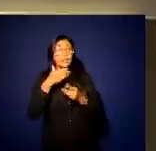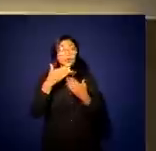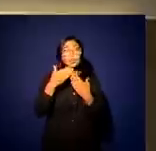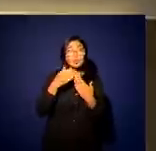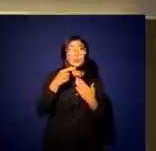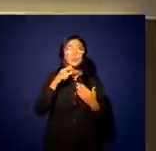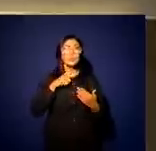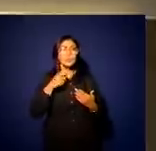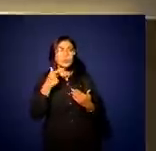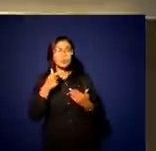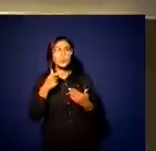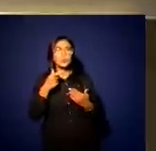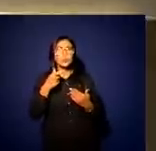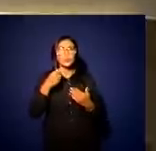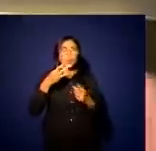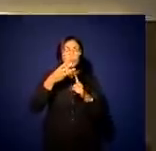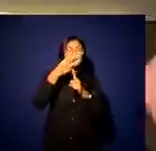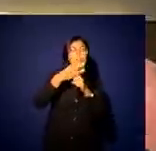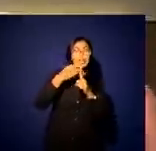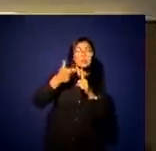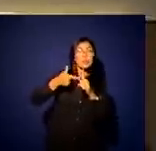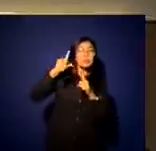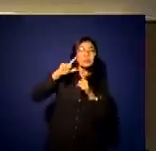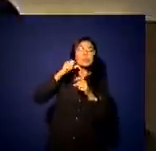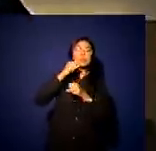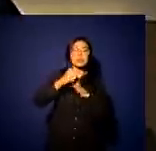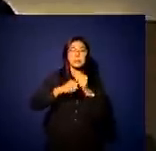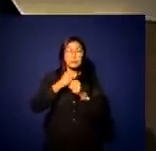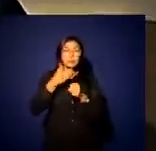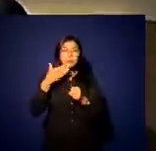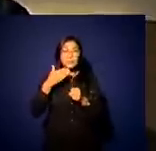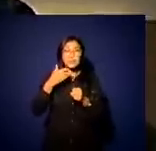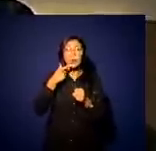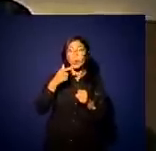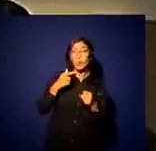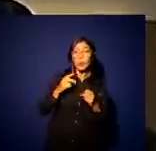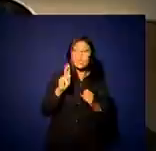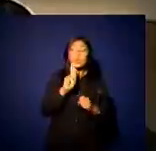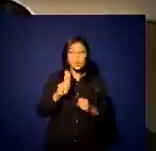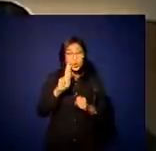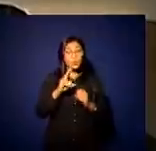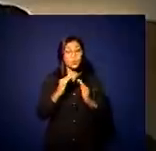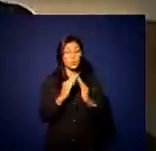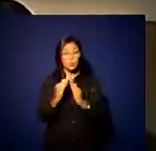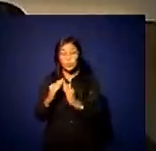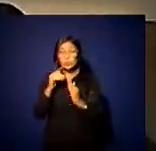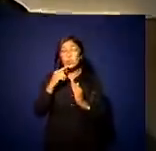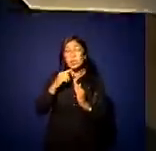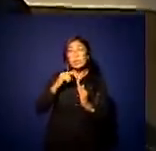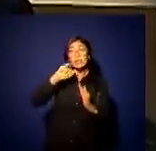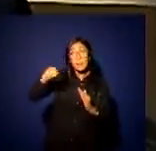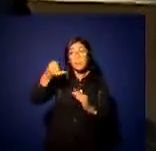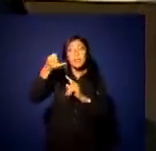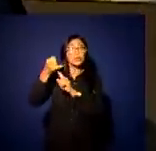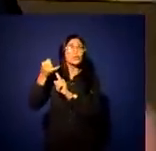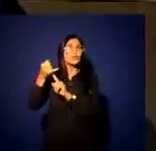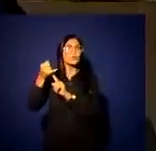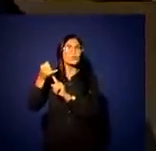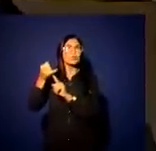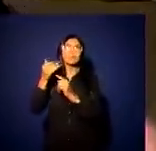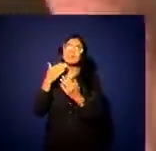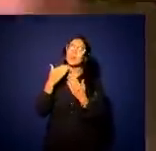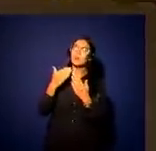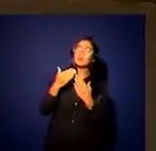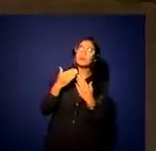trimestre do ano passado esse setor de consumo doméstico dependendo de juros está uma situação